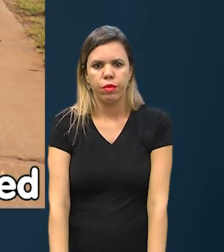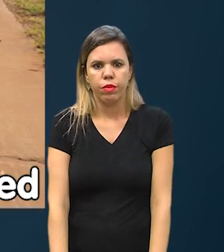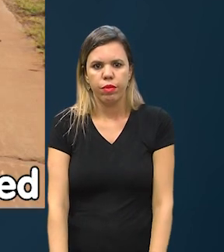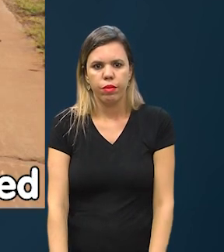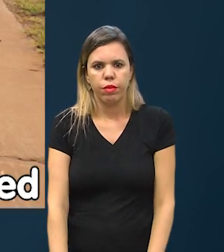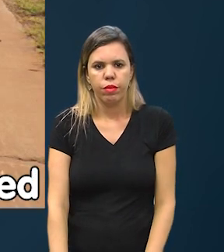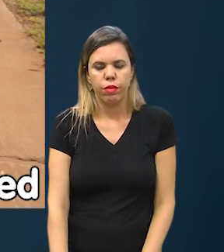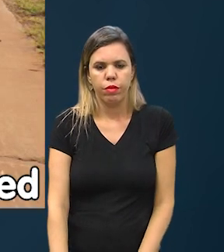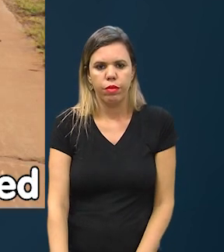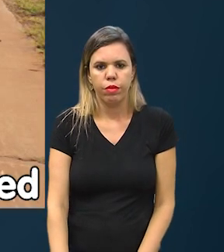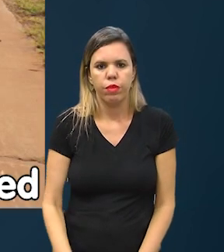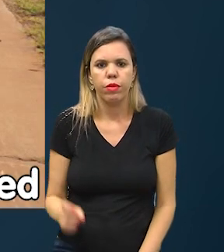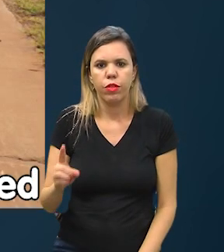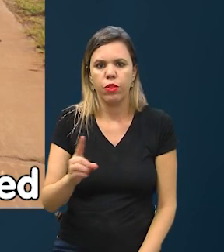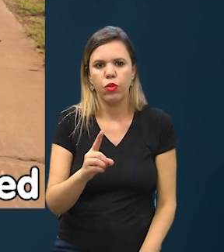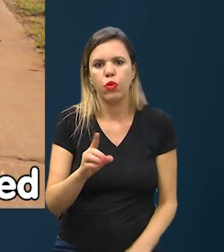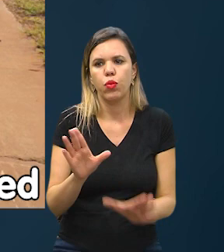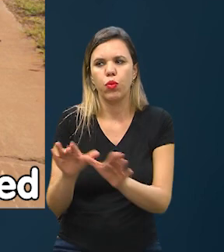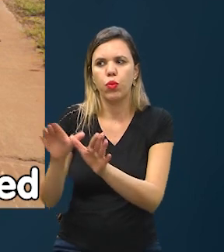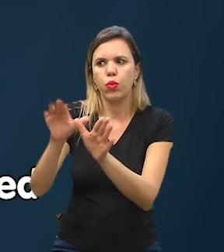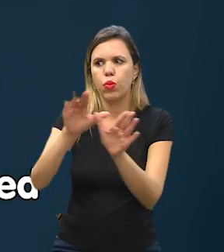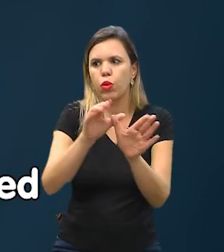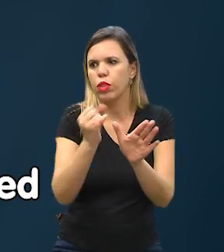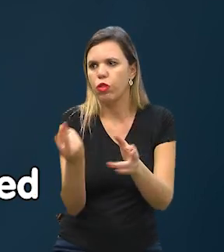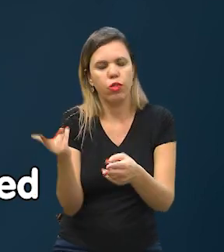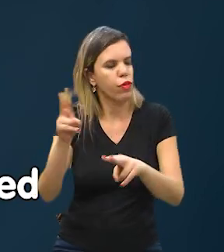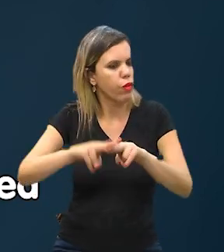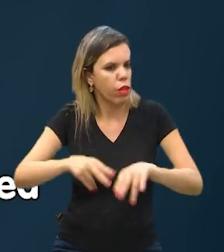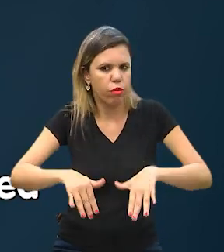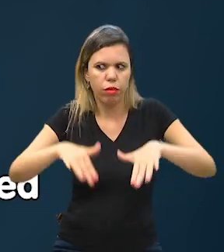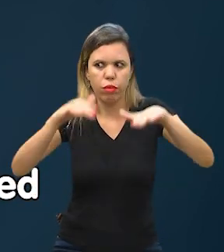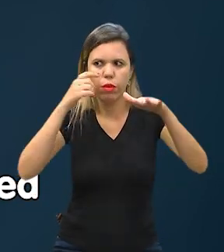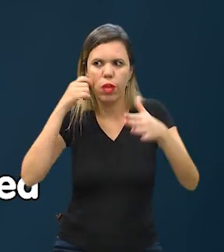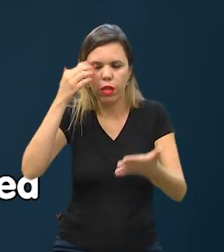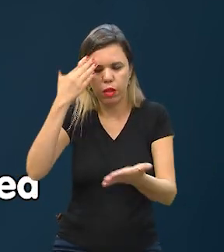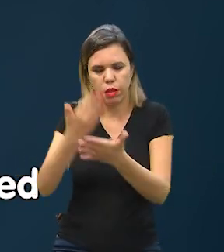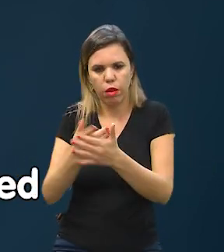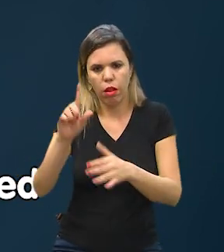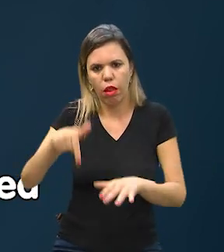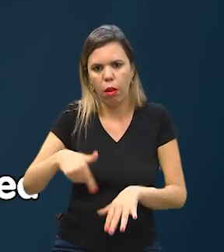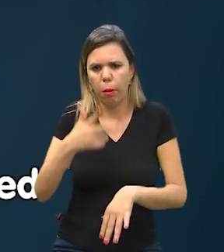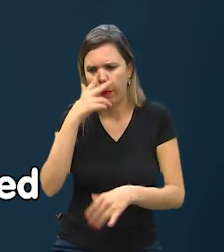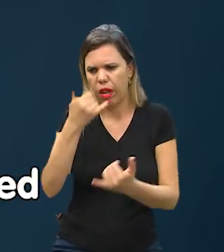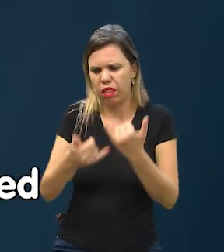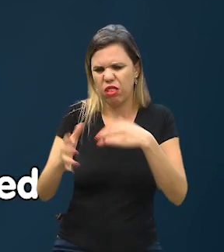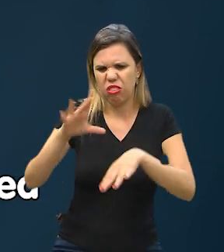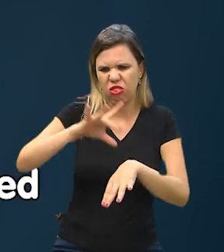Eu voaria se não tivesse sido criado em uma gaiola, e acreditado toda a minha vida que voar era uma